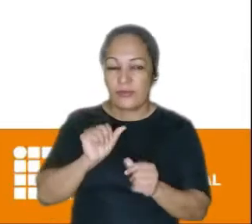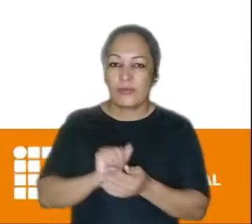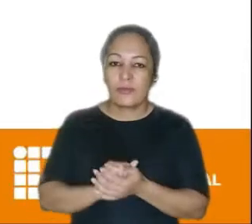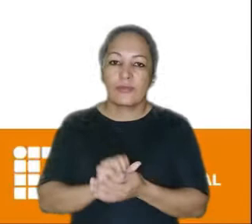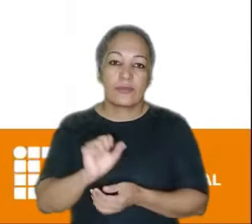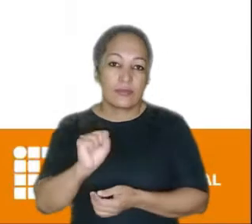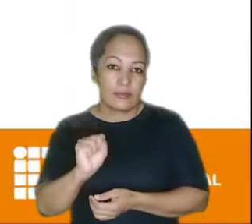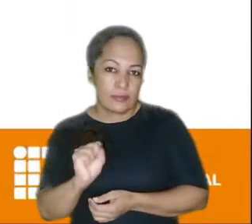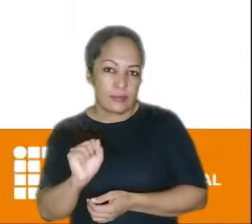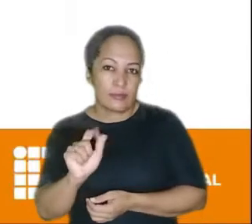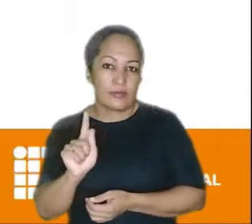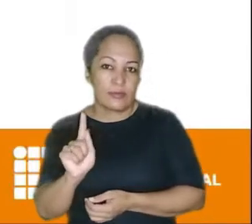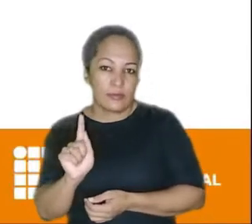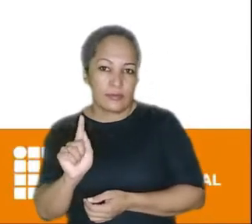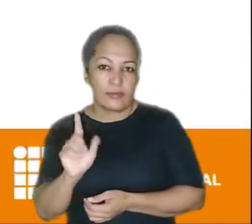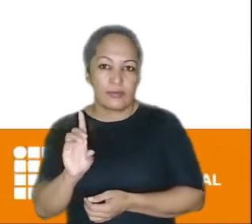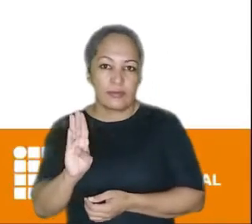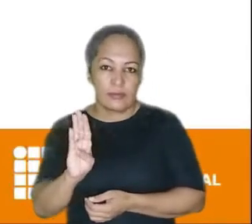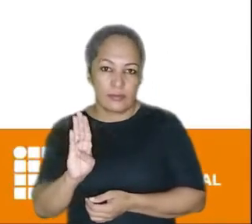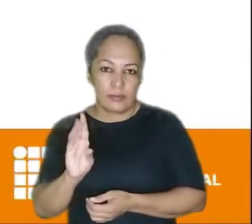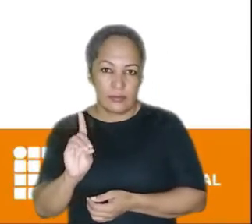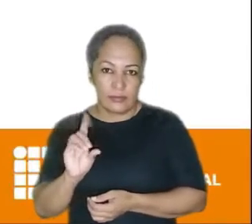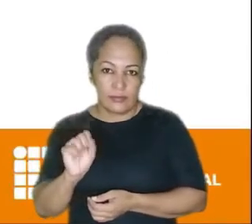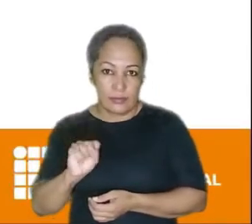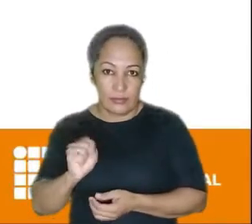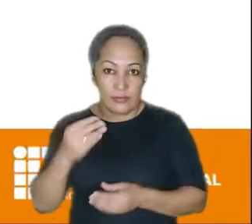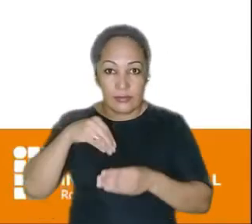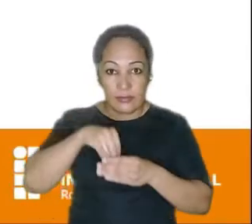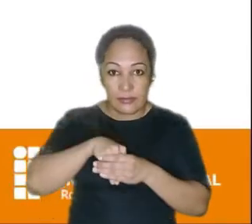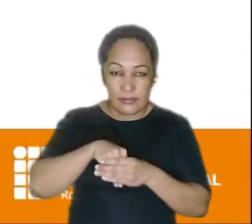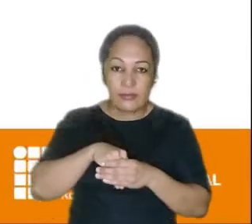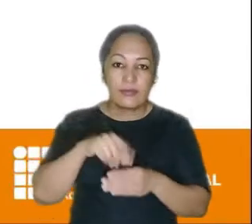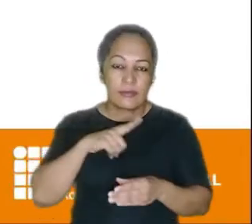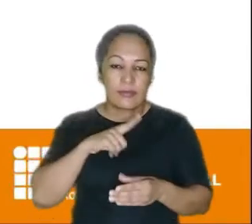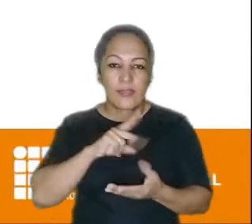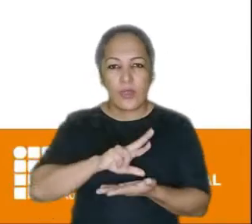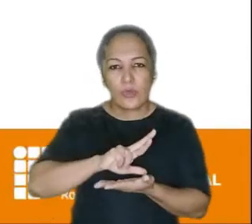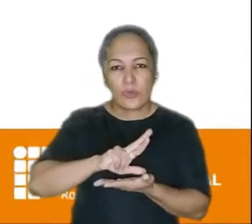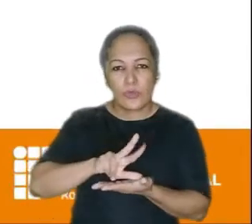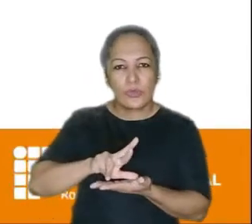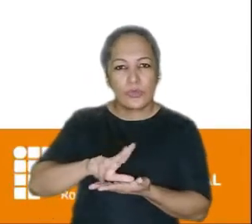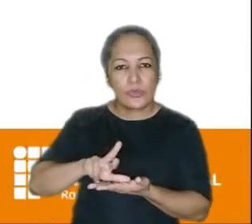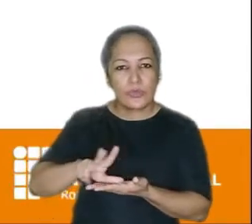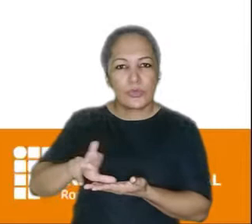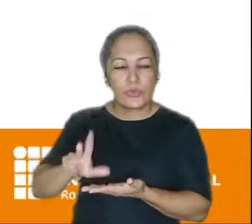aplicação só que dentro dessa aplicação existem várias